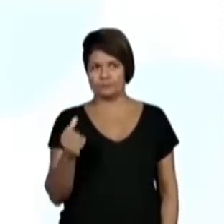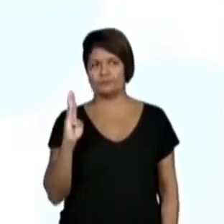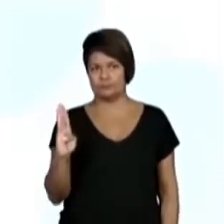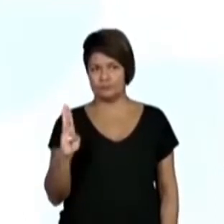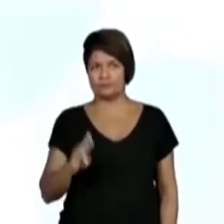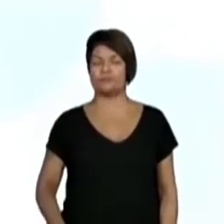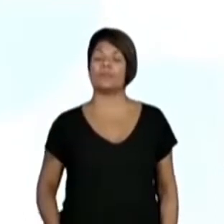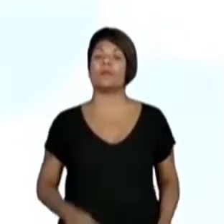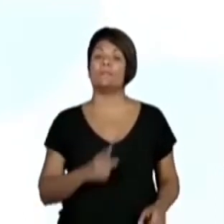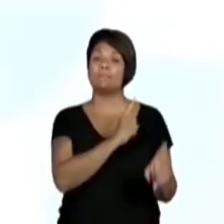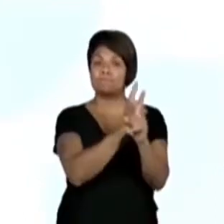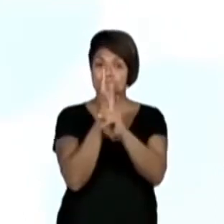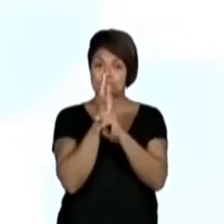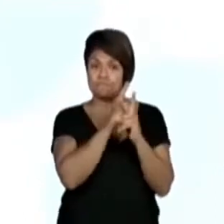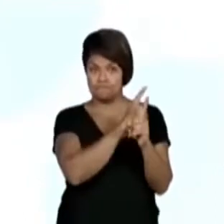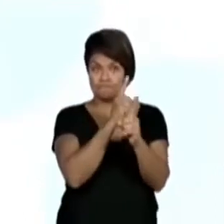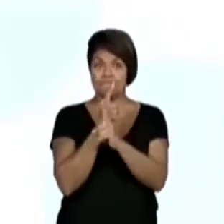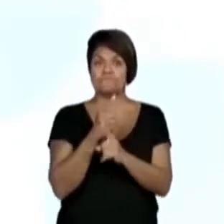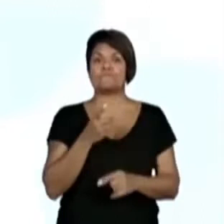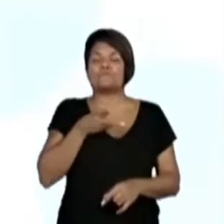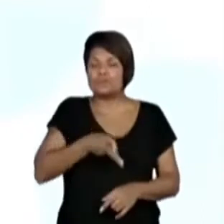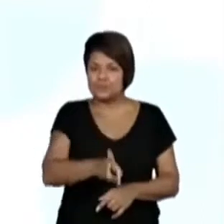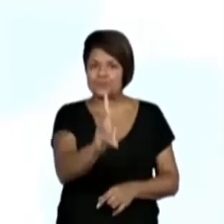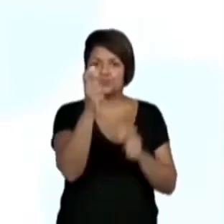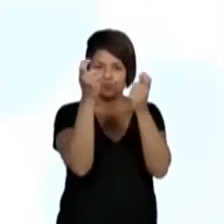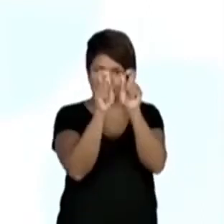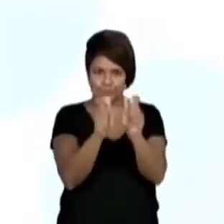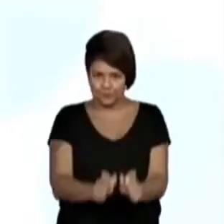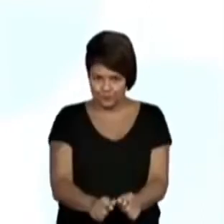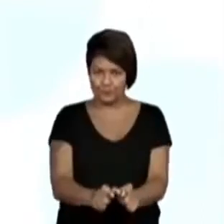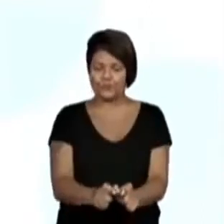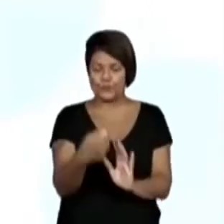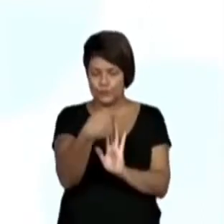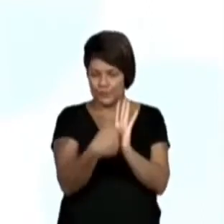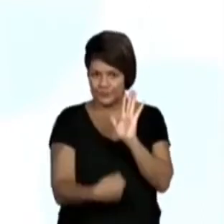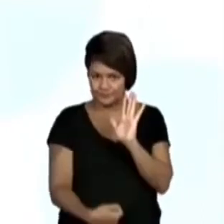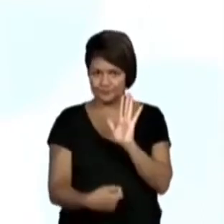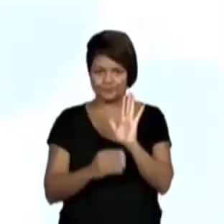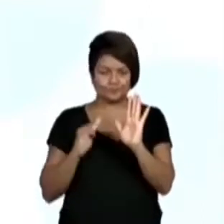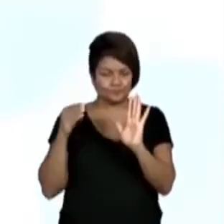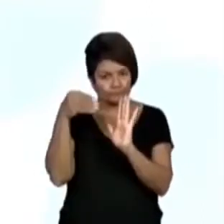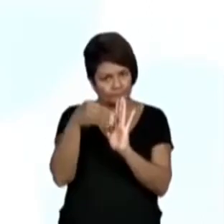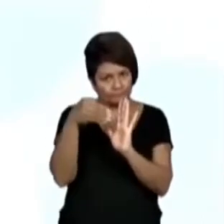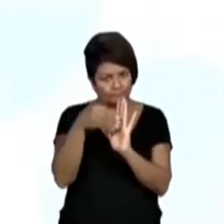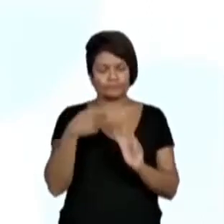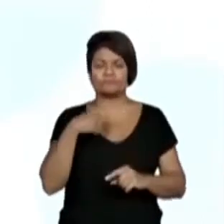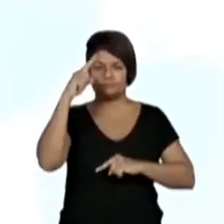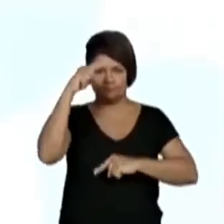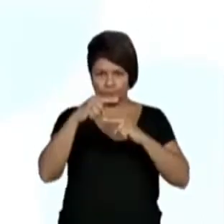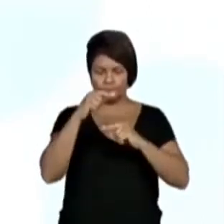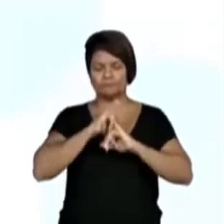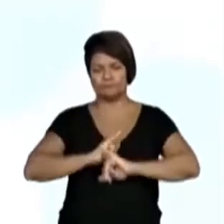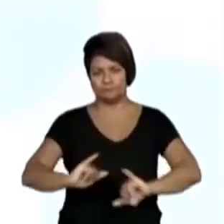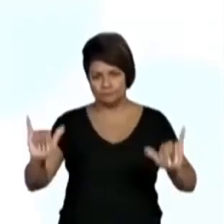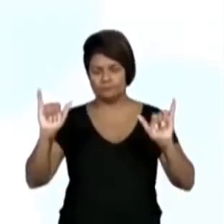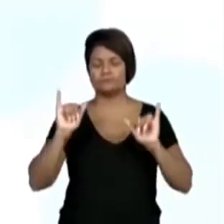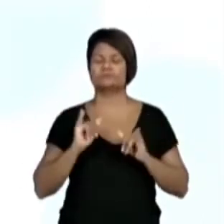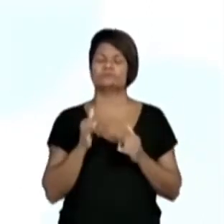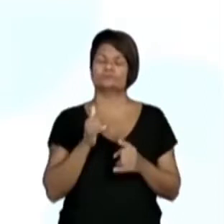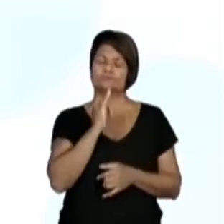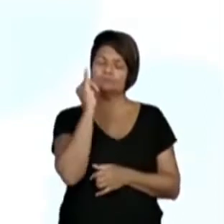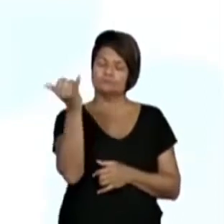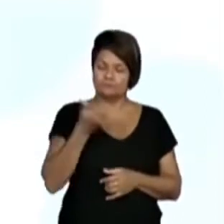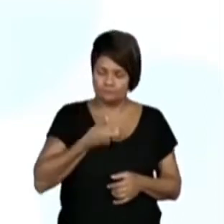16B. Identificar e manter a estrutura composicional específica de bilhetes, recados,